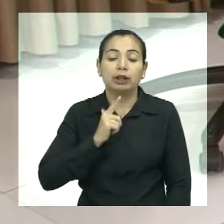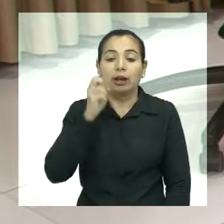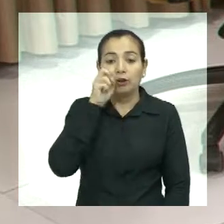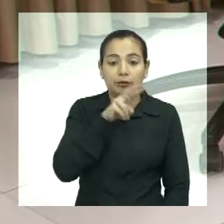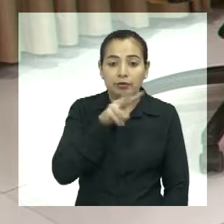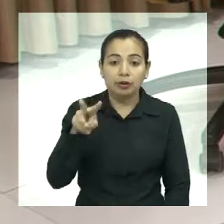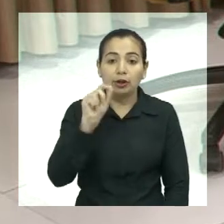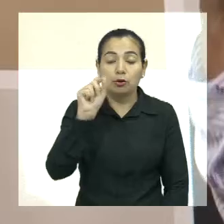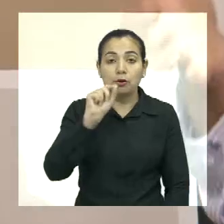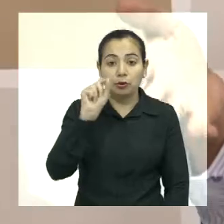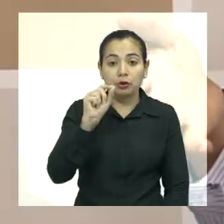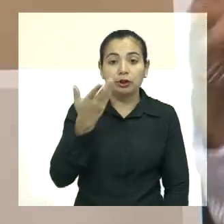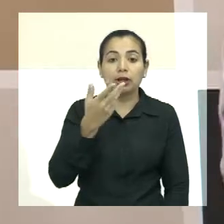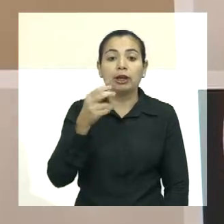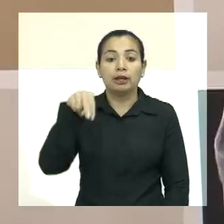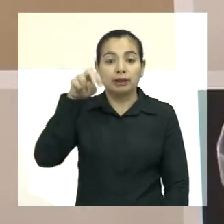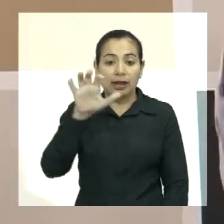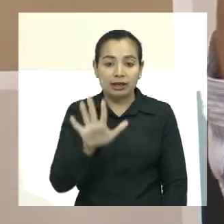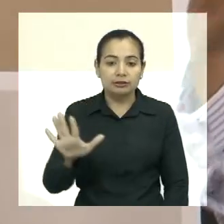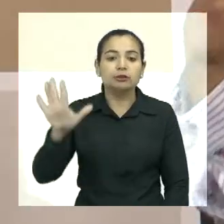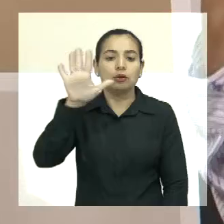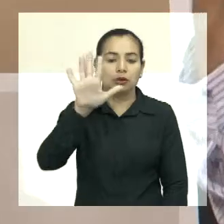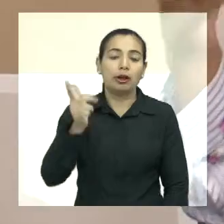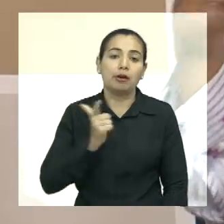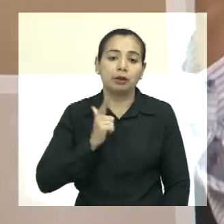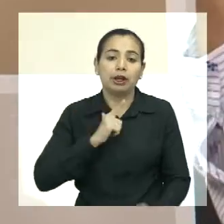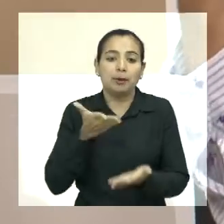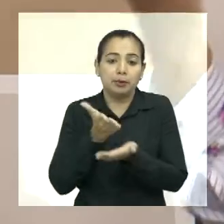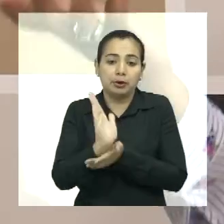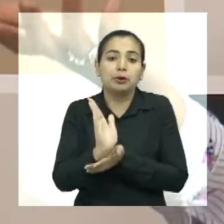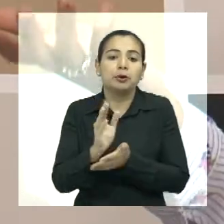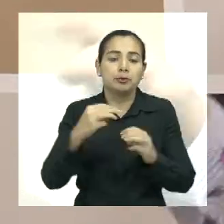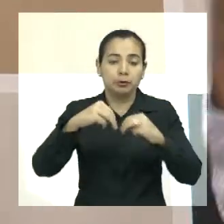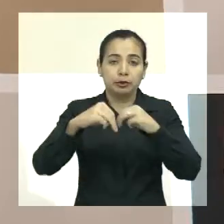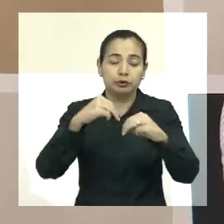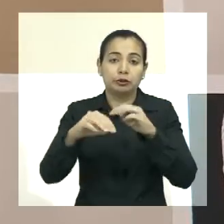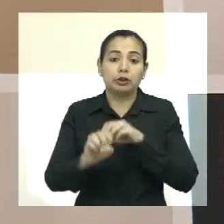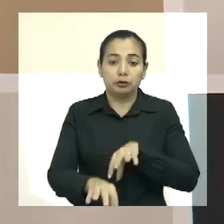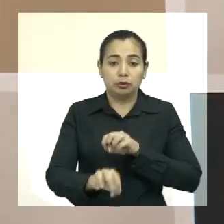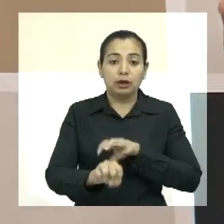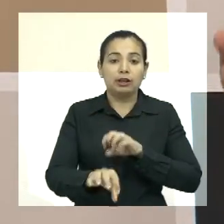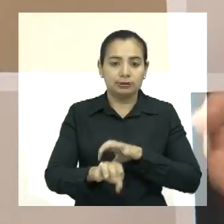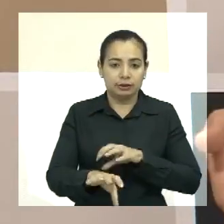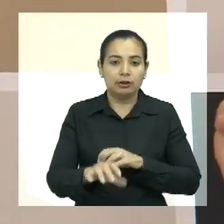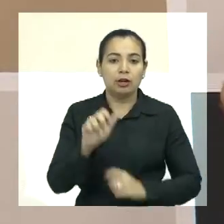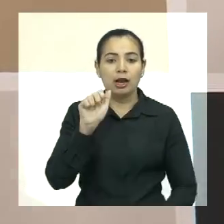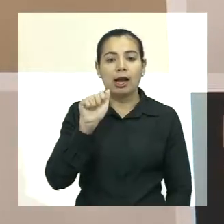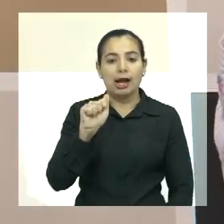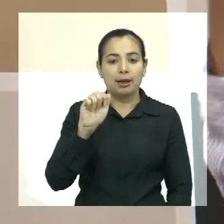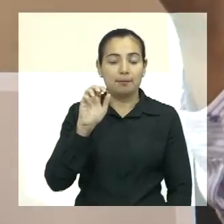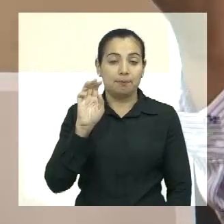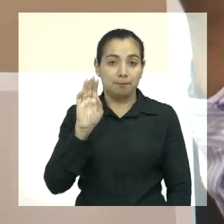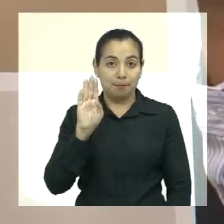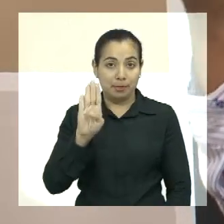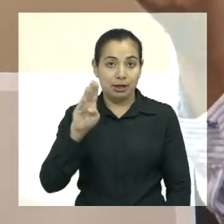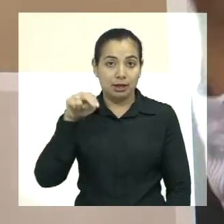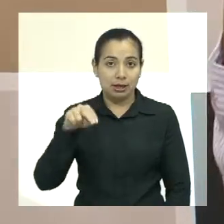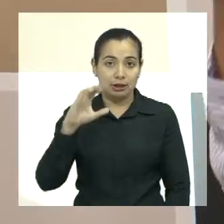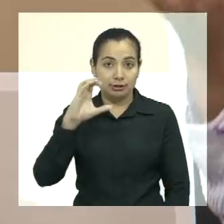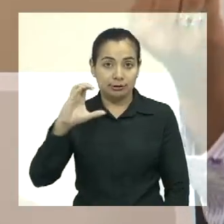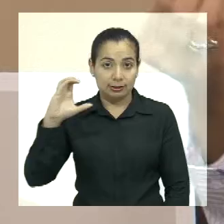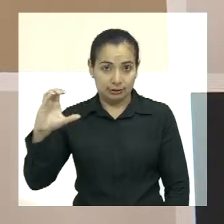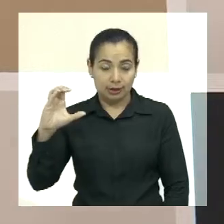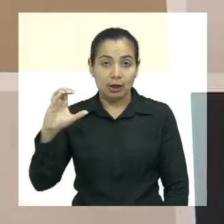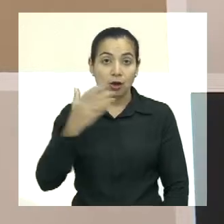Base Nacional Curricular Comum ser aprovada pelo Ministério da Educação. Na BNCC, o governo